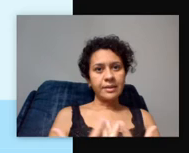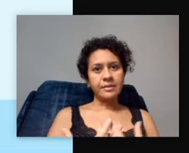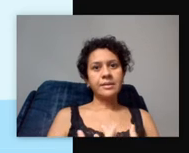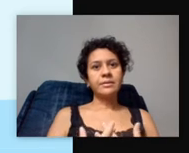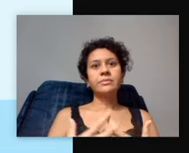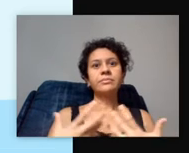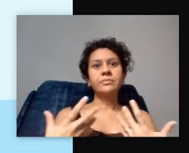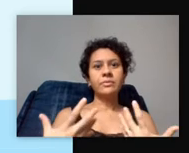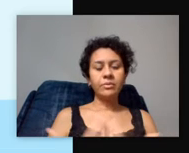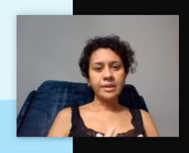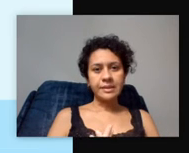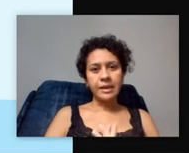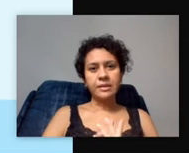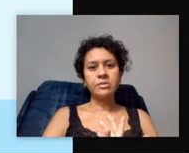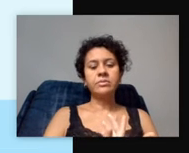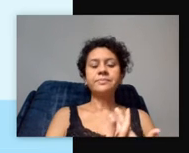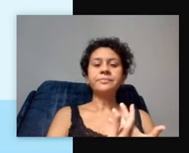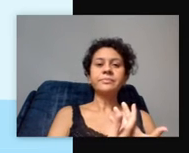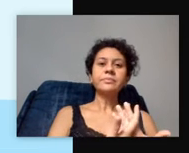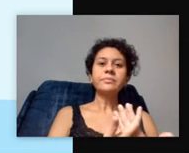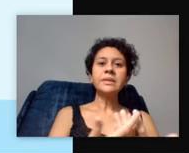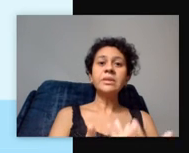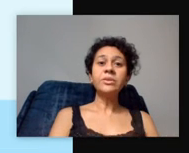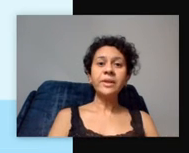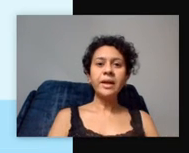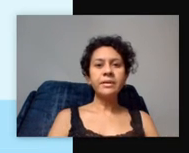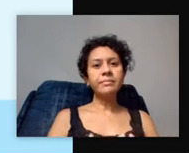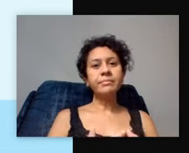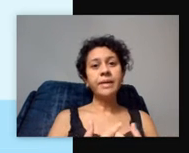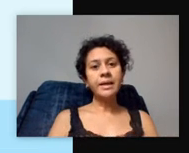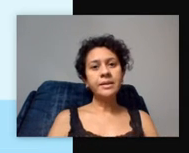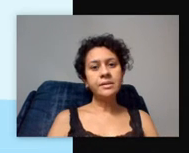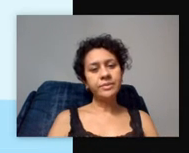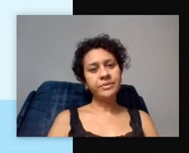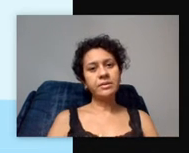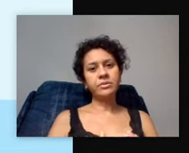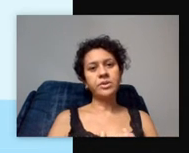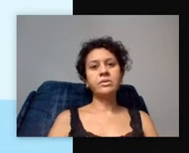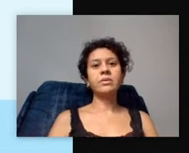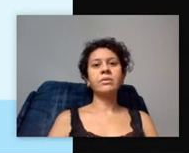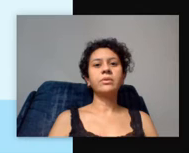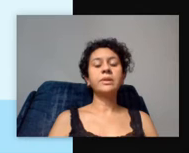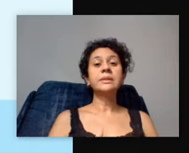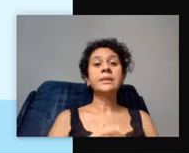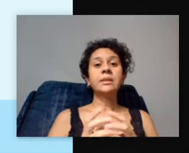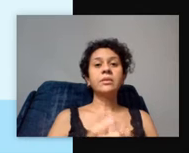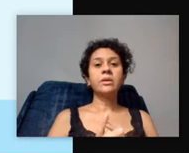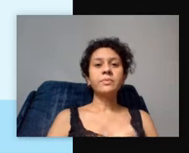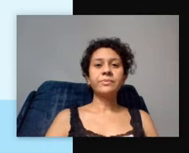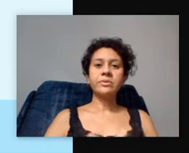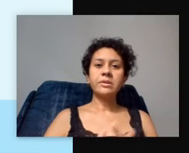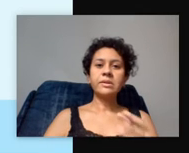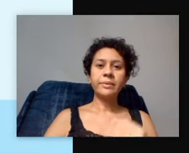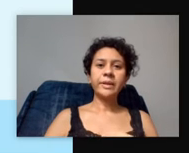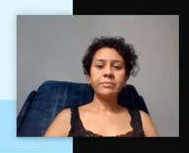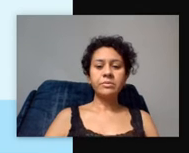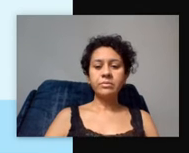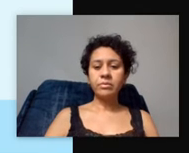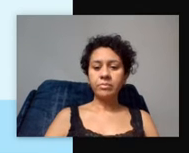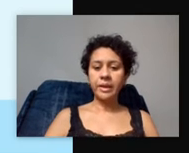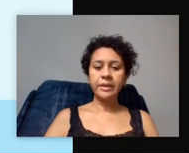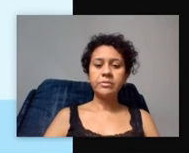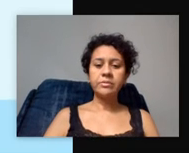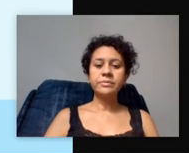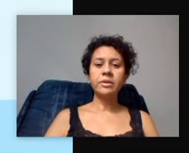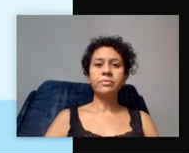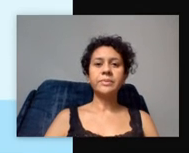com essa questão do recesso, de ficar mais uma vez longe da escola, nós, professoras, preparamos